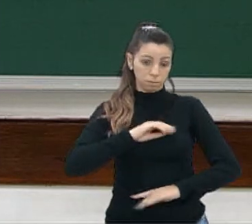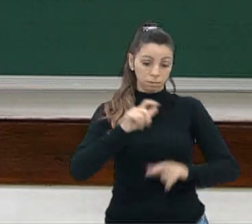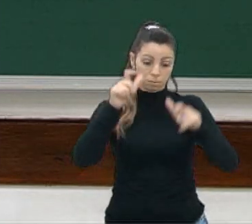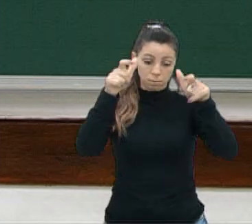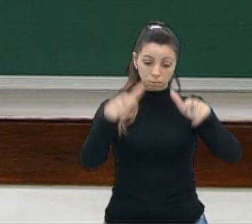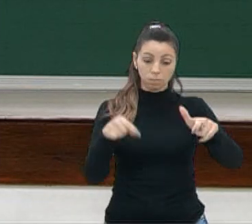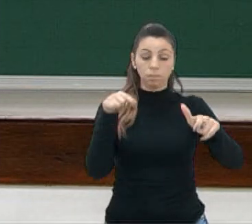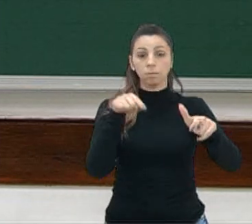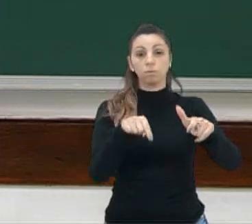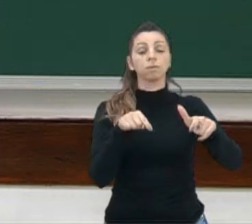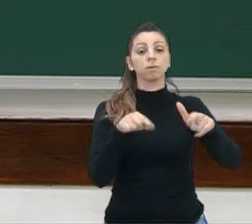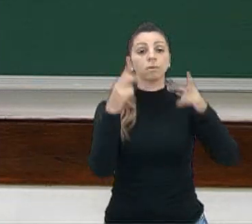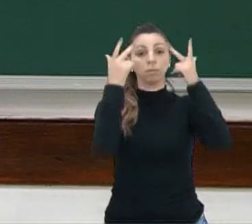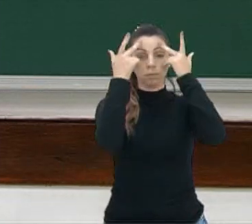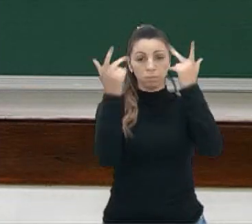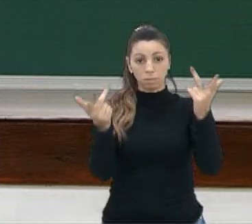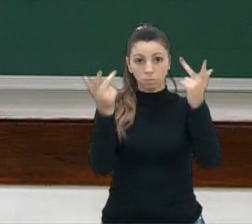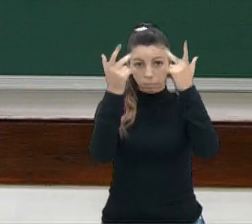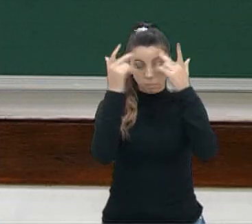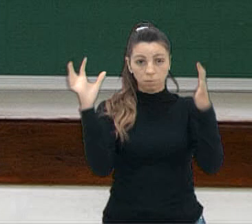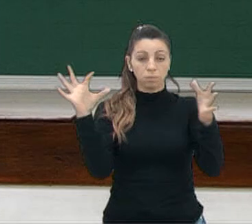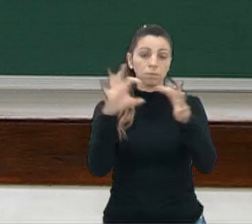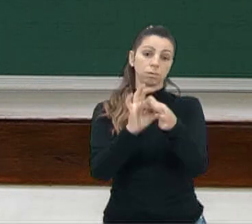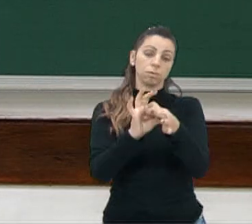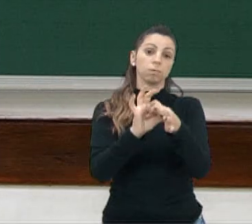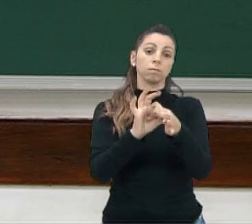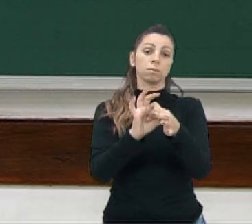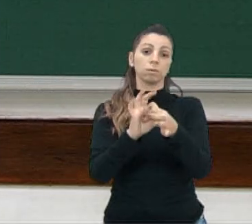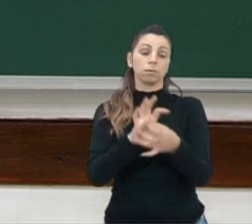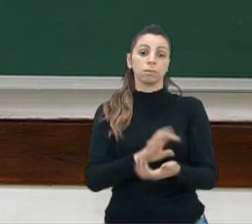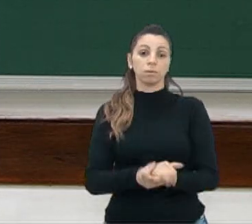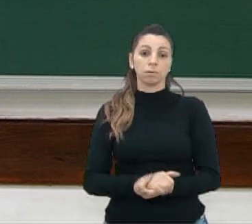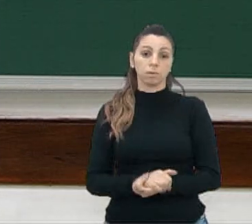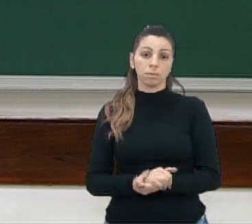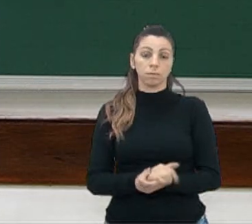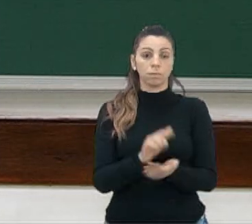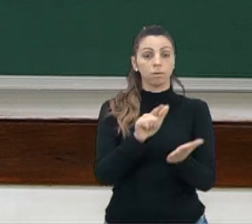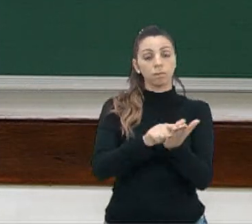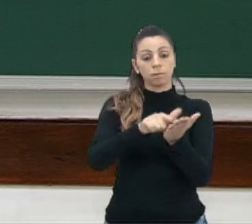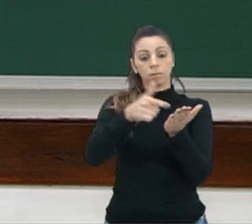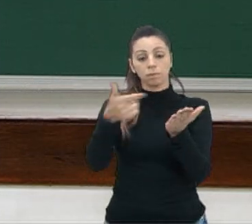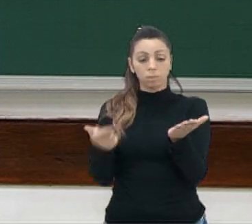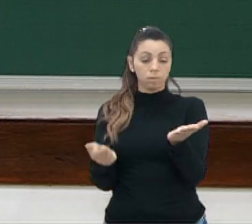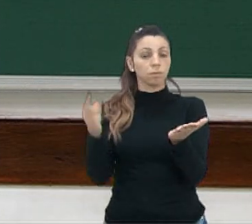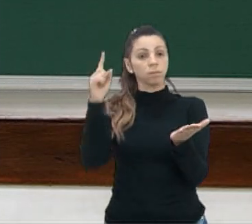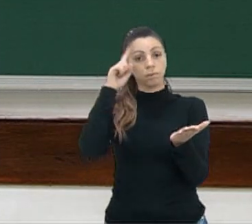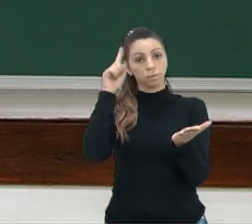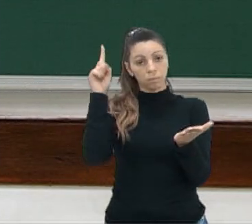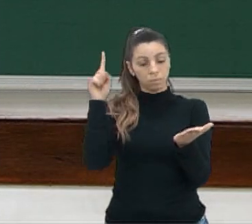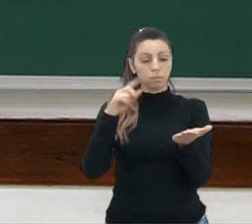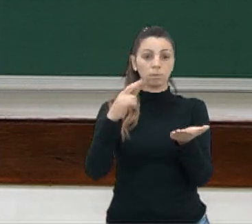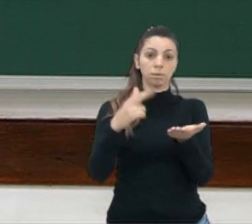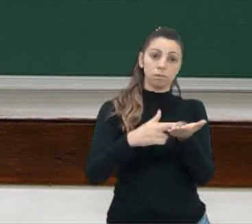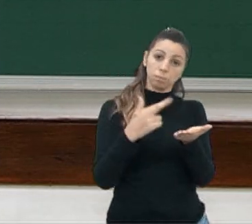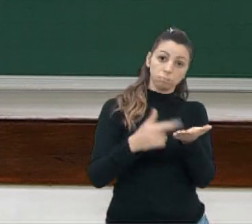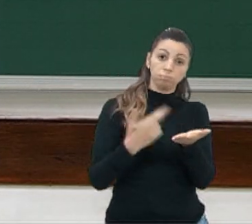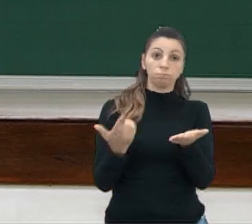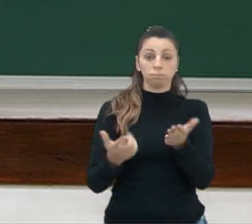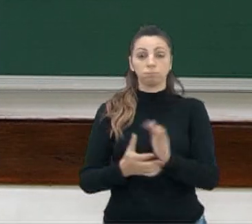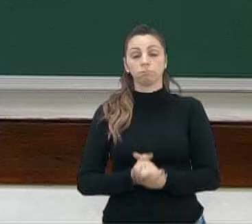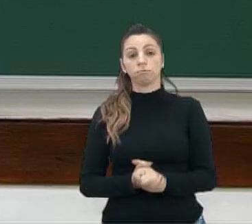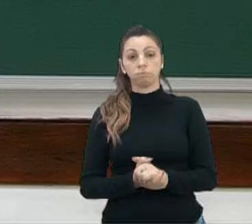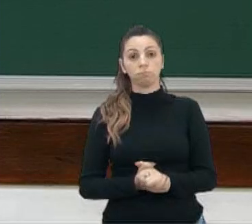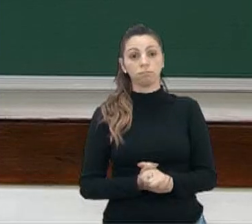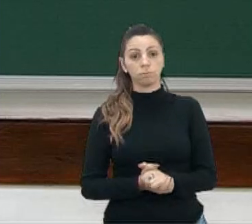que a charge é muito comum de ser vinculada são nos periódicos jornalísticos, né? Jornais, revistas, mas de